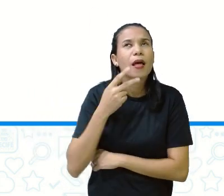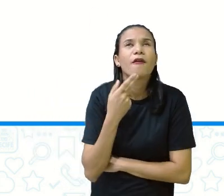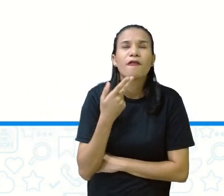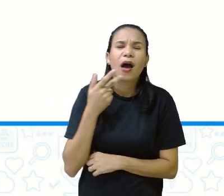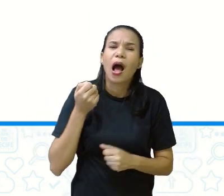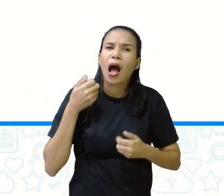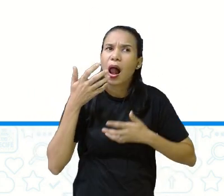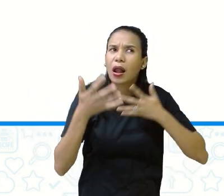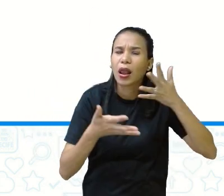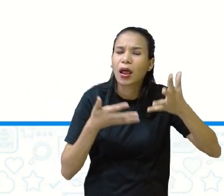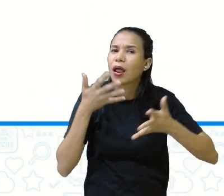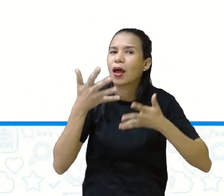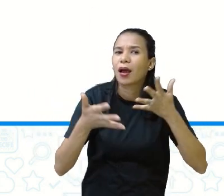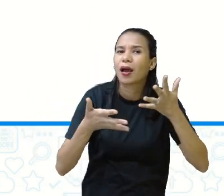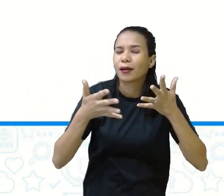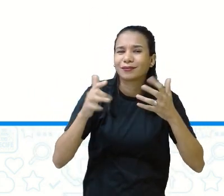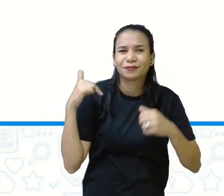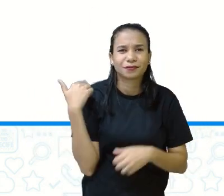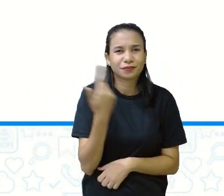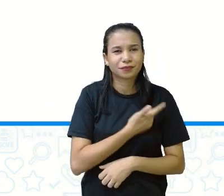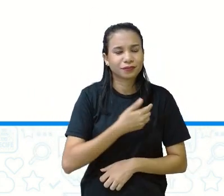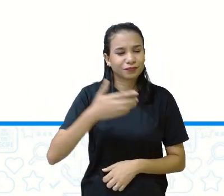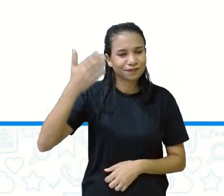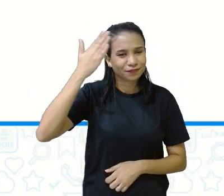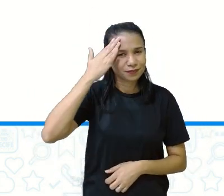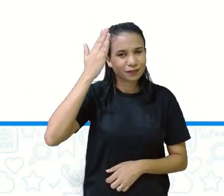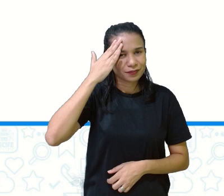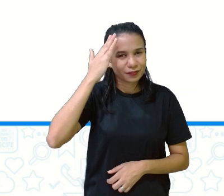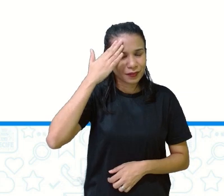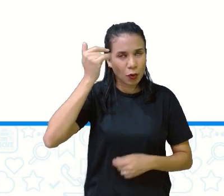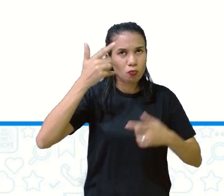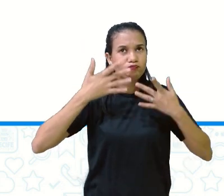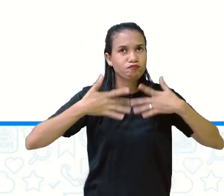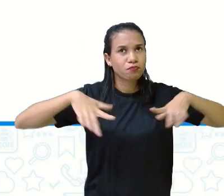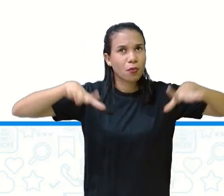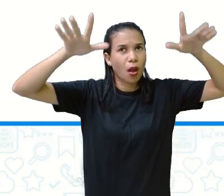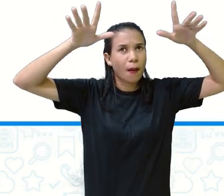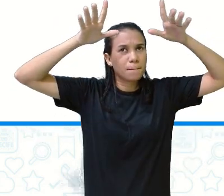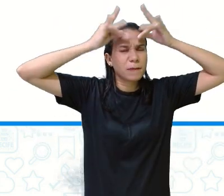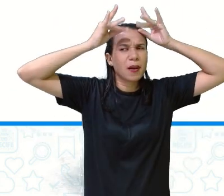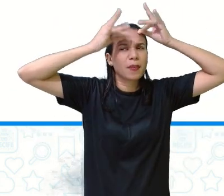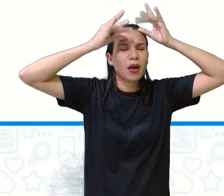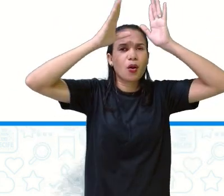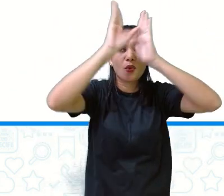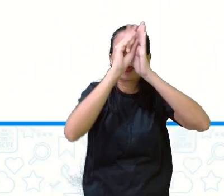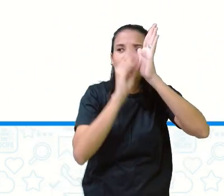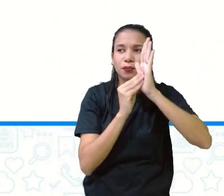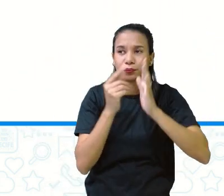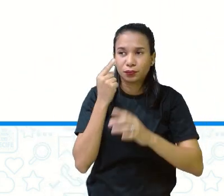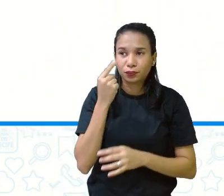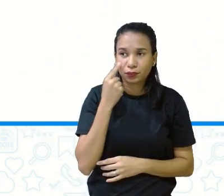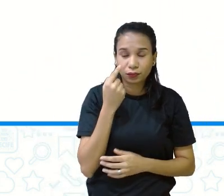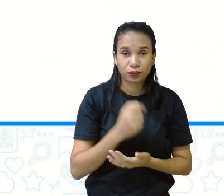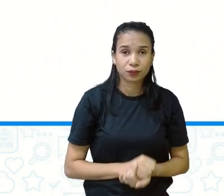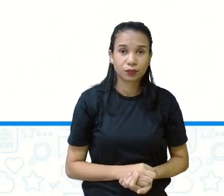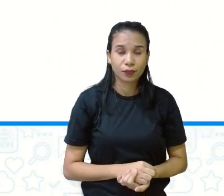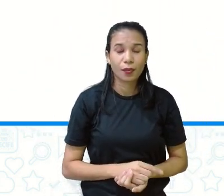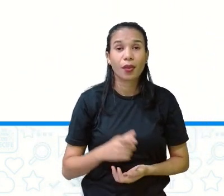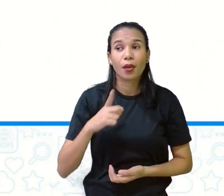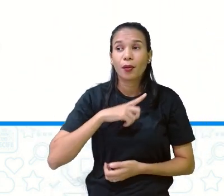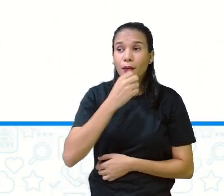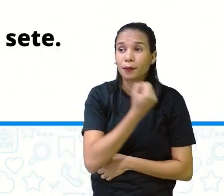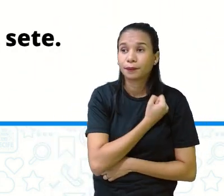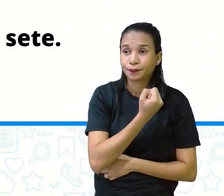voz alta. Quando a gente lê em voz alta, a gente absorve melhor o conteúdo. Presta atenção. O